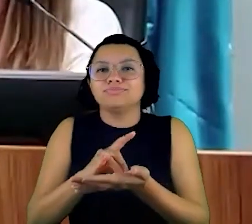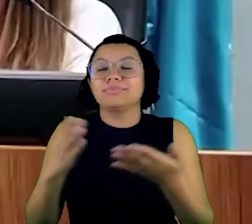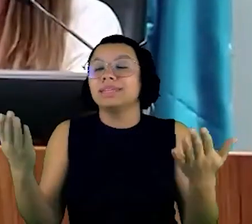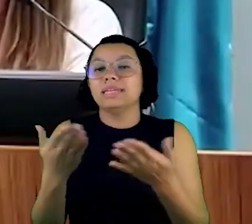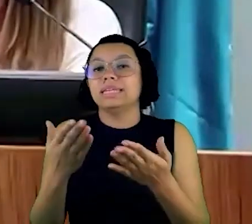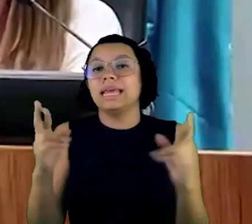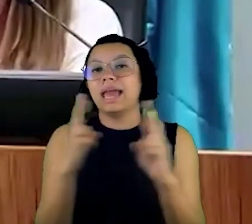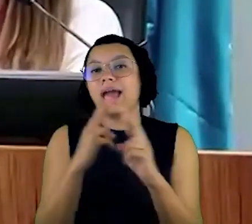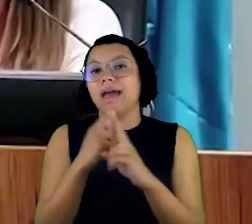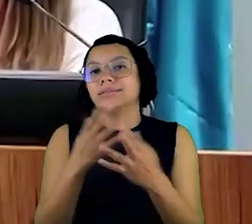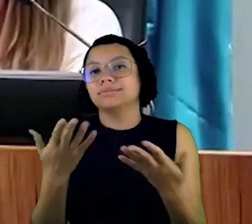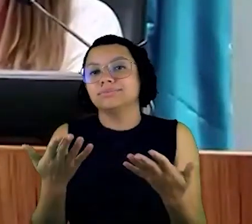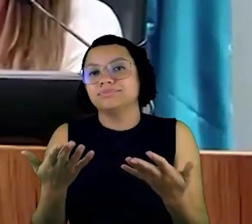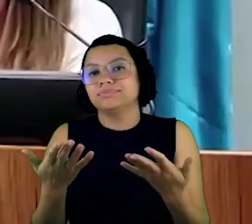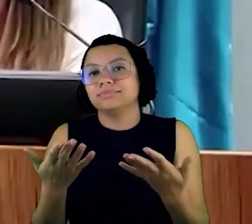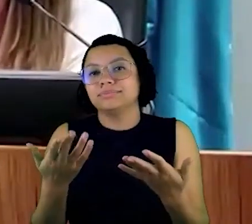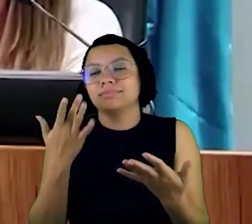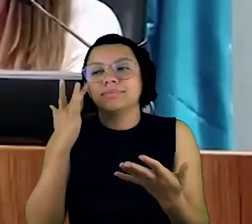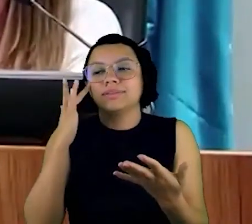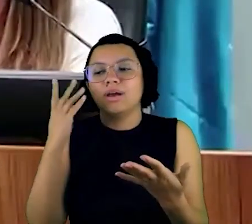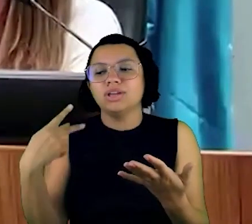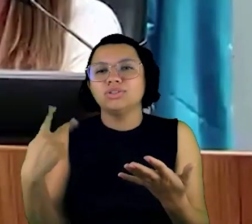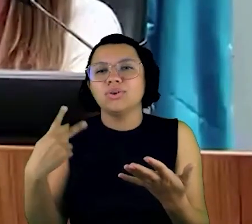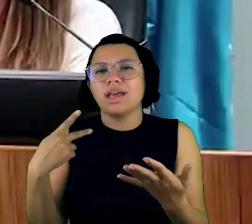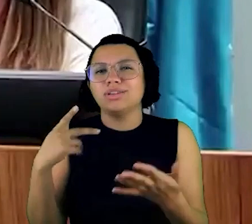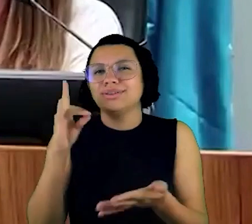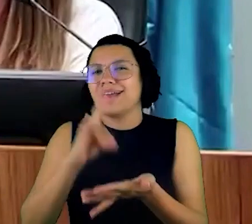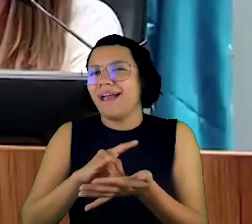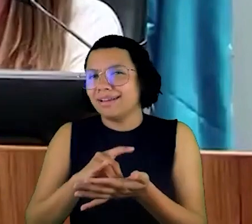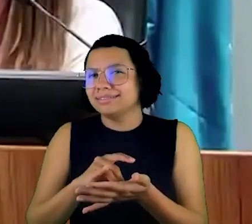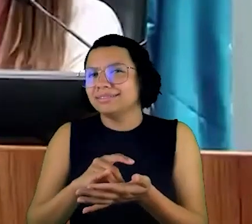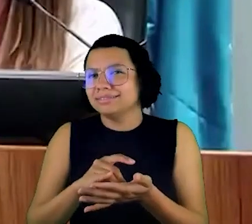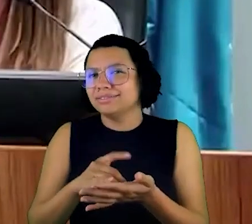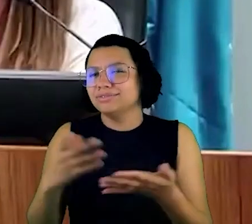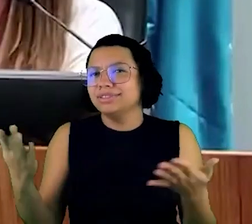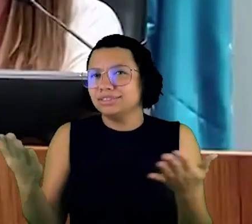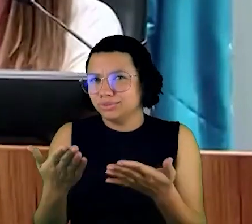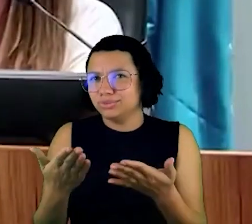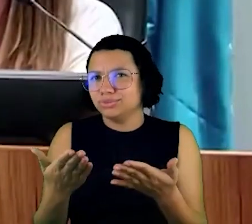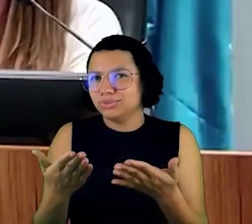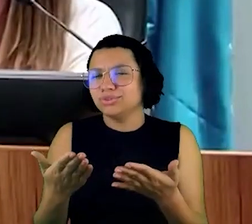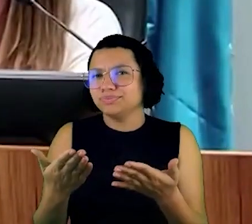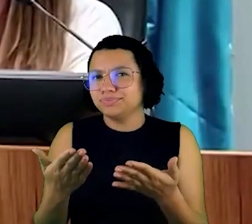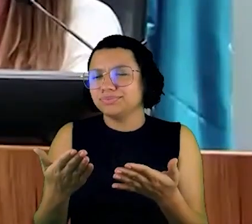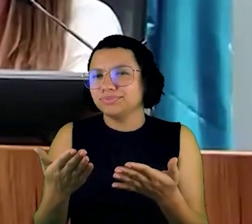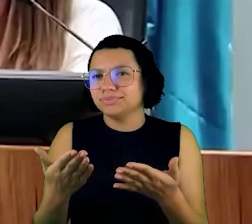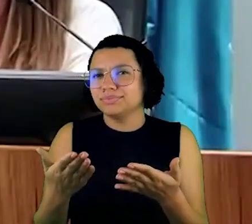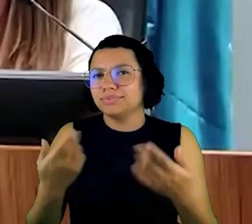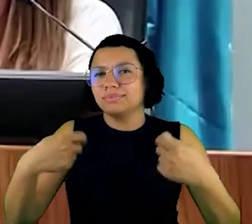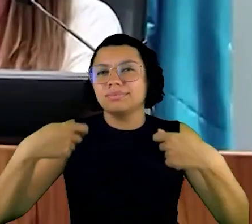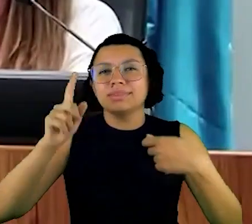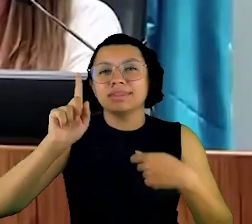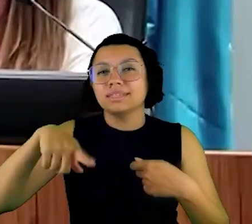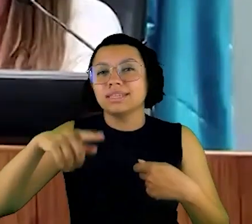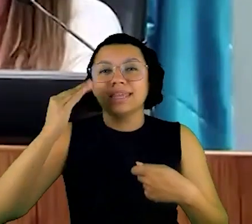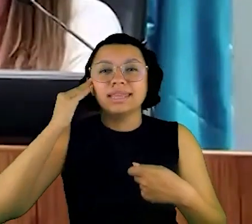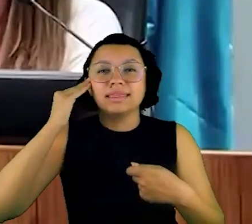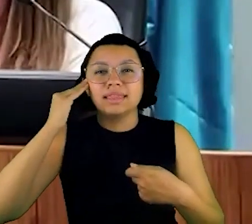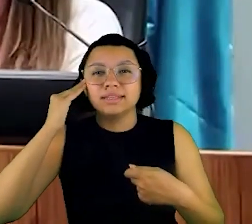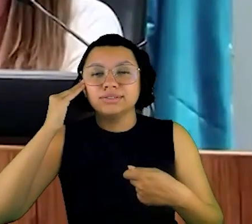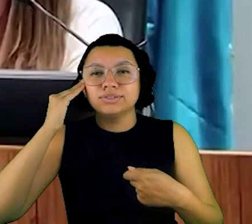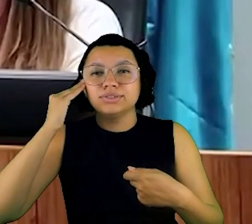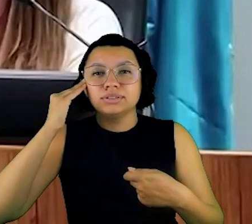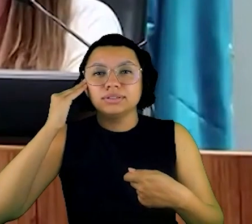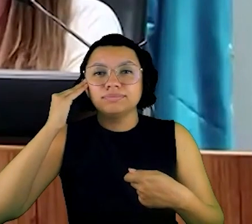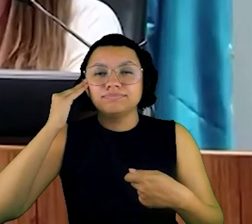nesse aspecto, Renata, eu acho que a nossa realidade hoje, que precisa ser